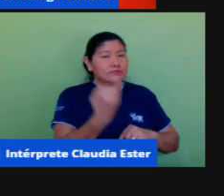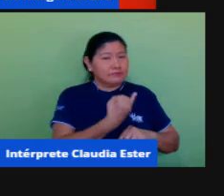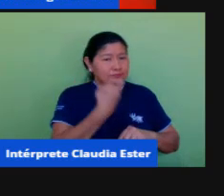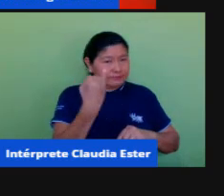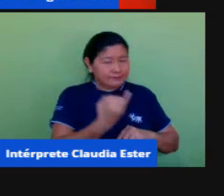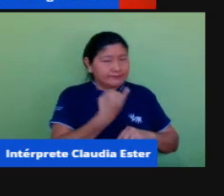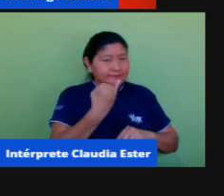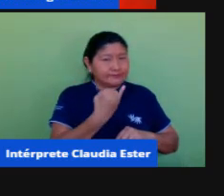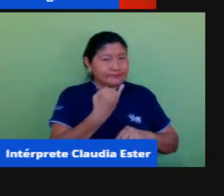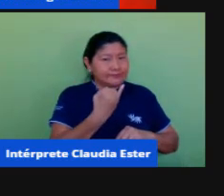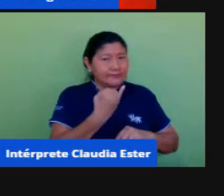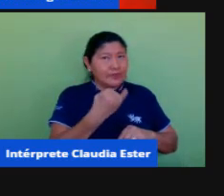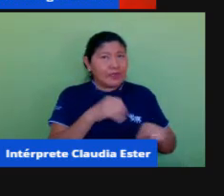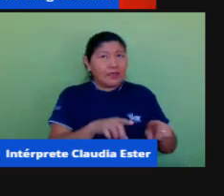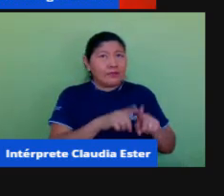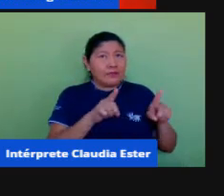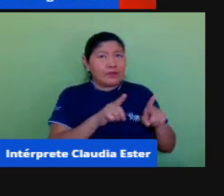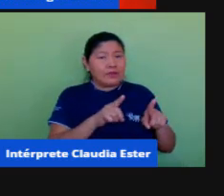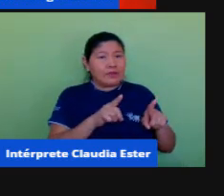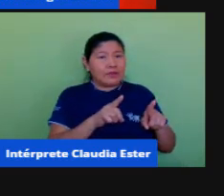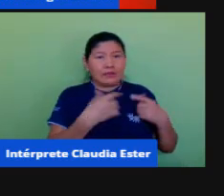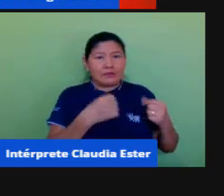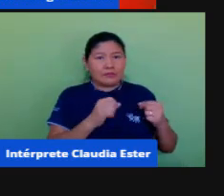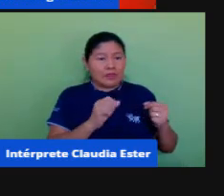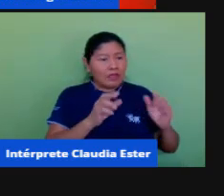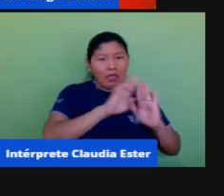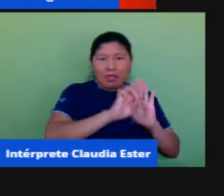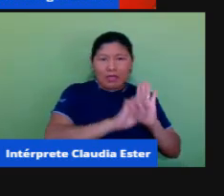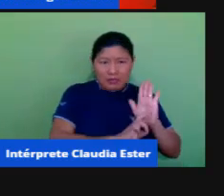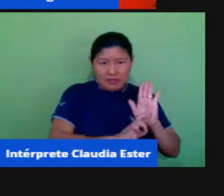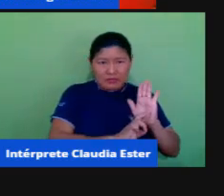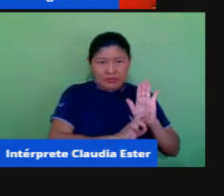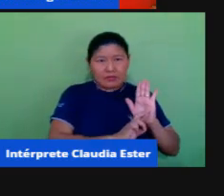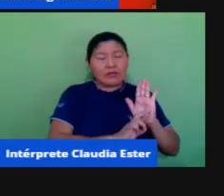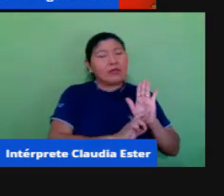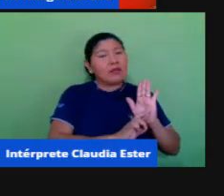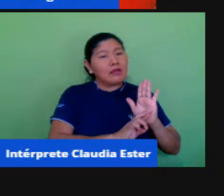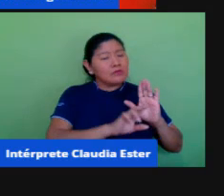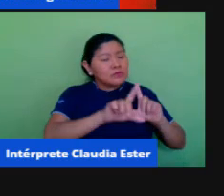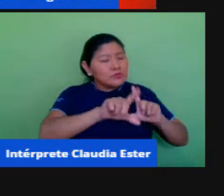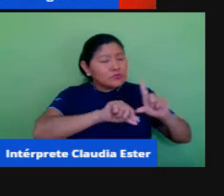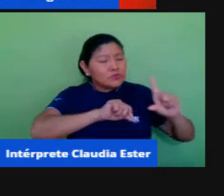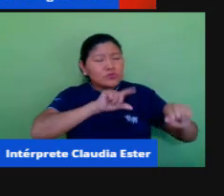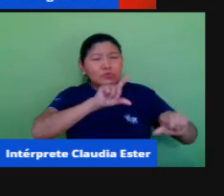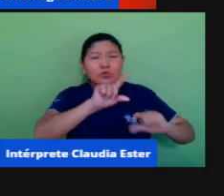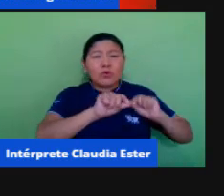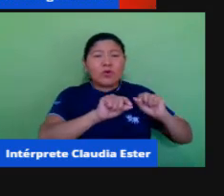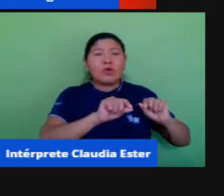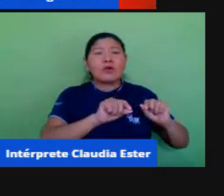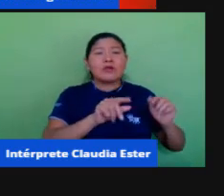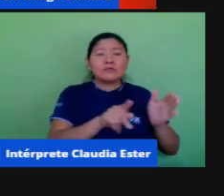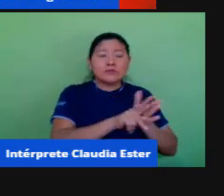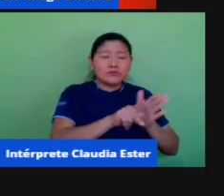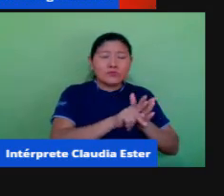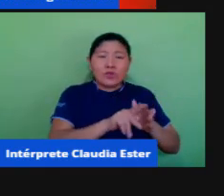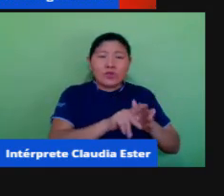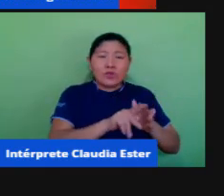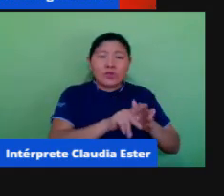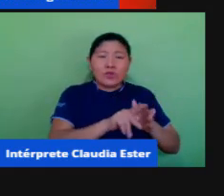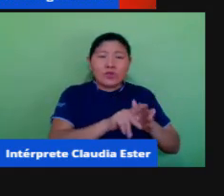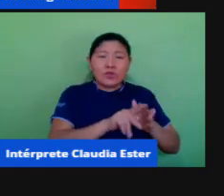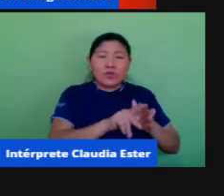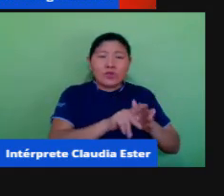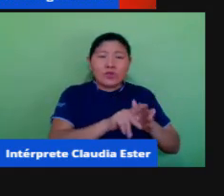é importante personalizar, mas não é obrigatório, tá? Se você personalizar, se você produzir seus vídeos, se você produzir seus